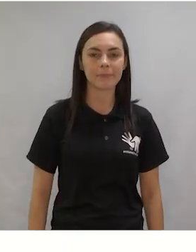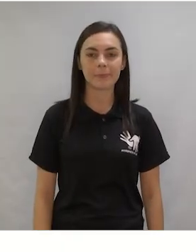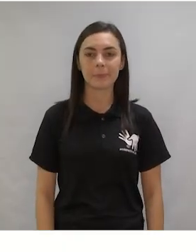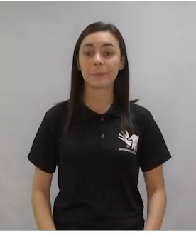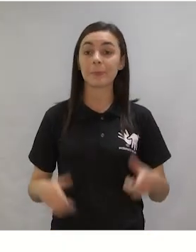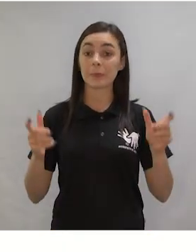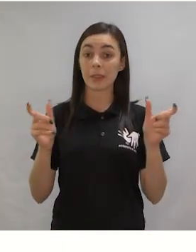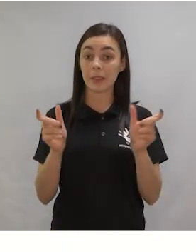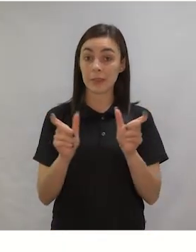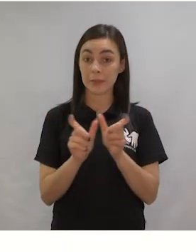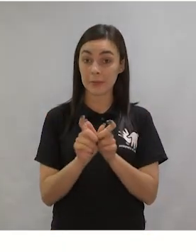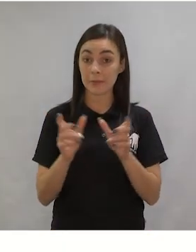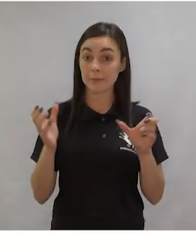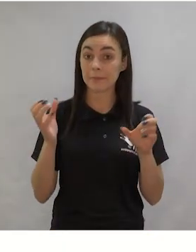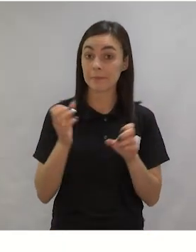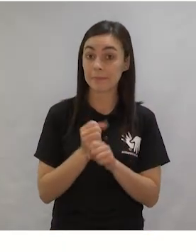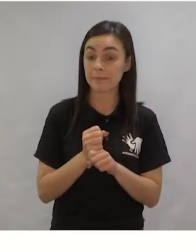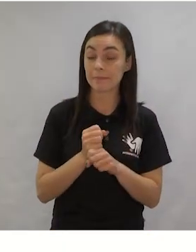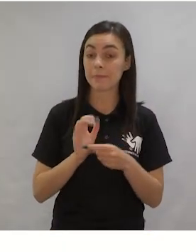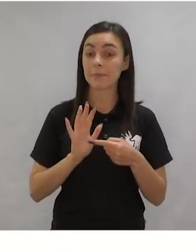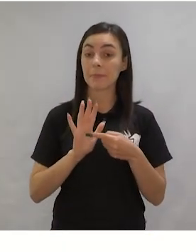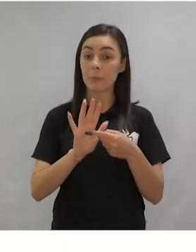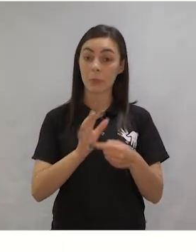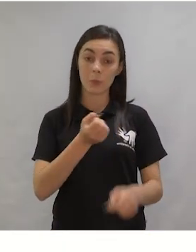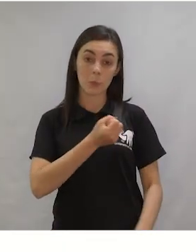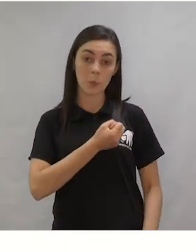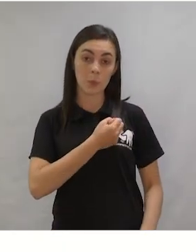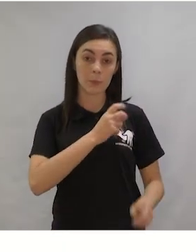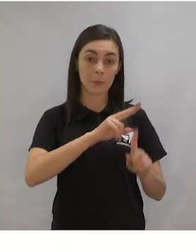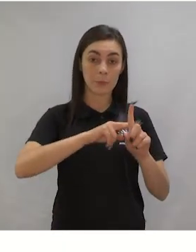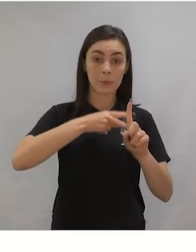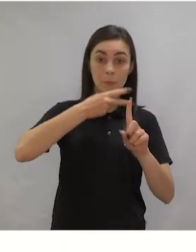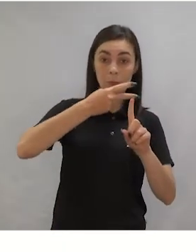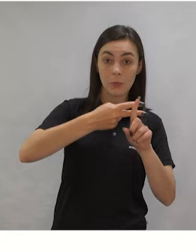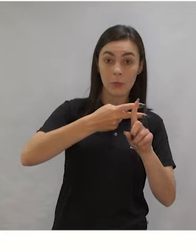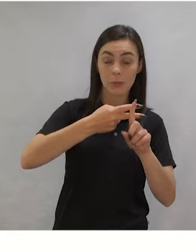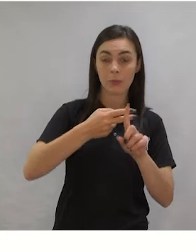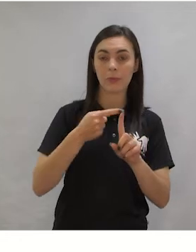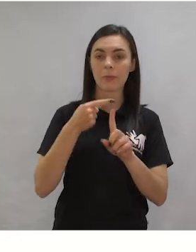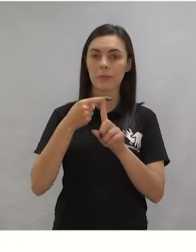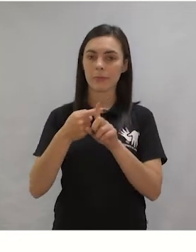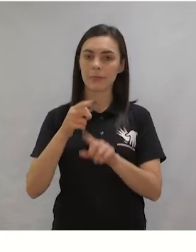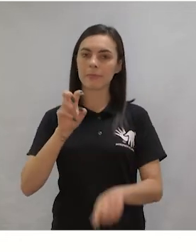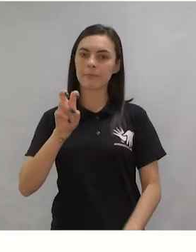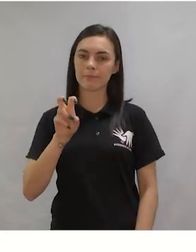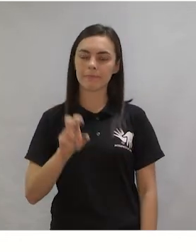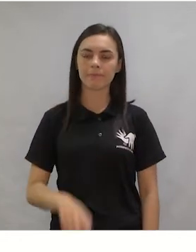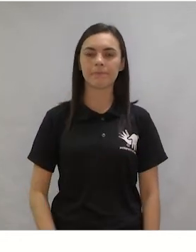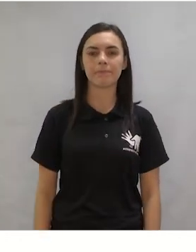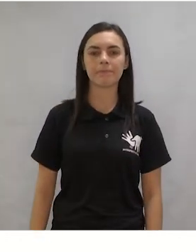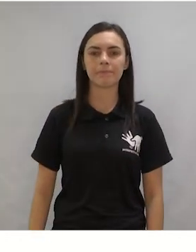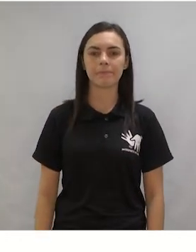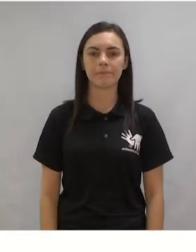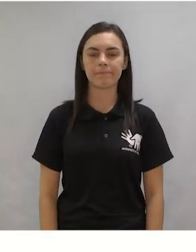Qual expressão é representada por o dobro de um número somado 5?